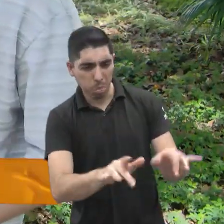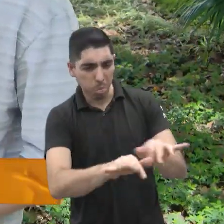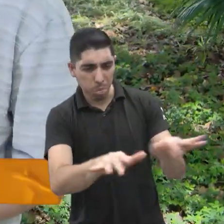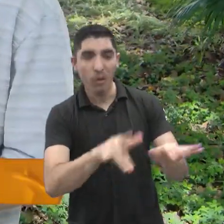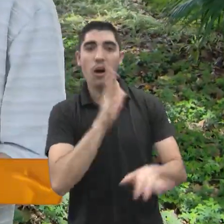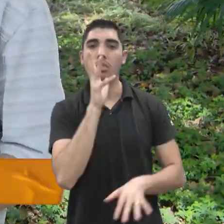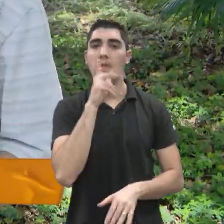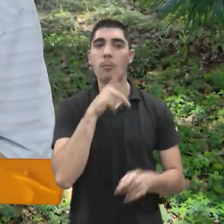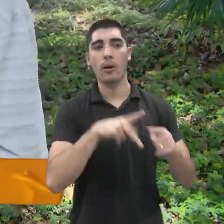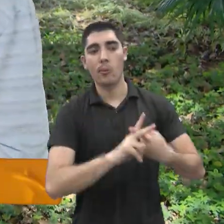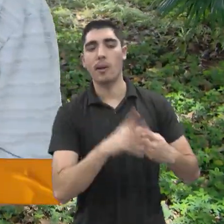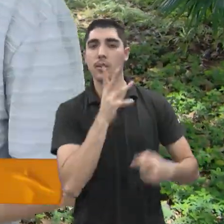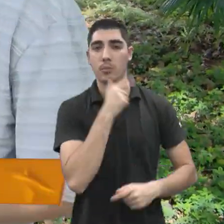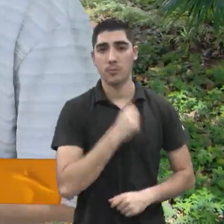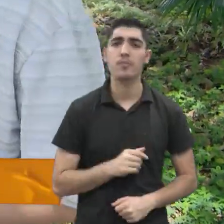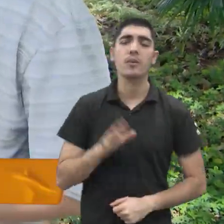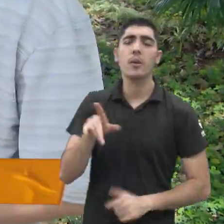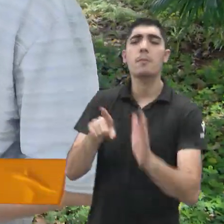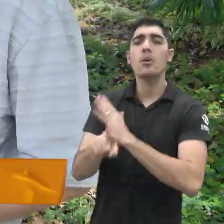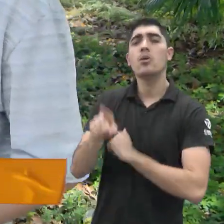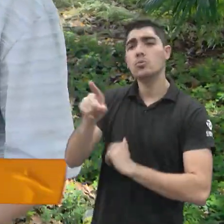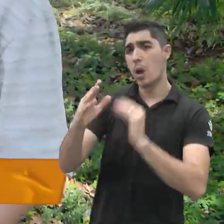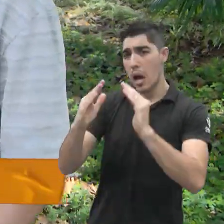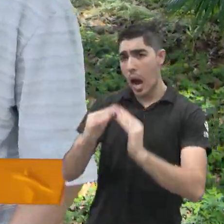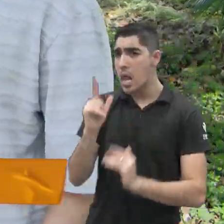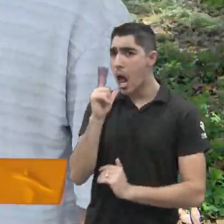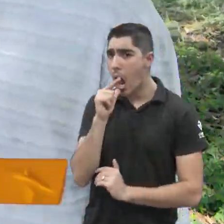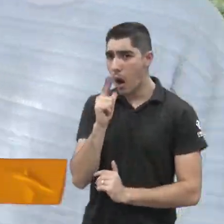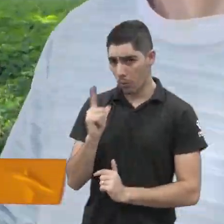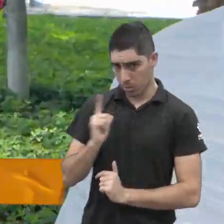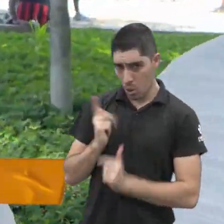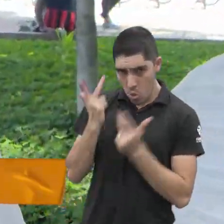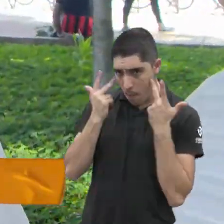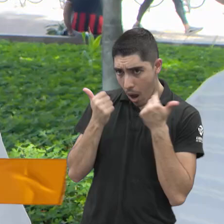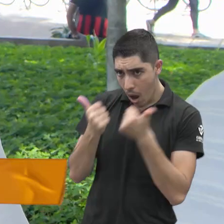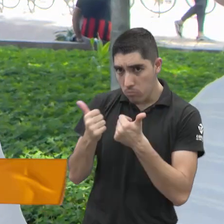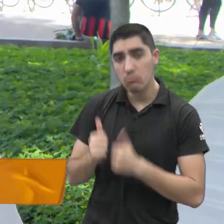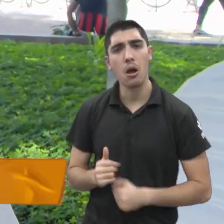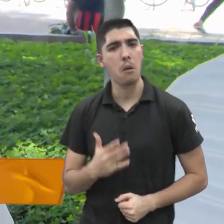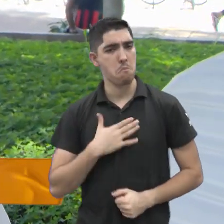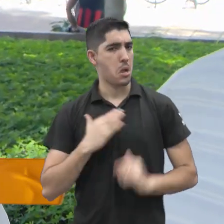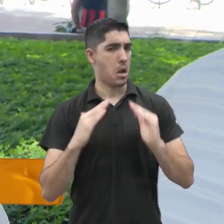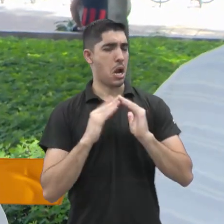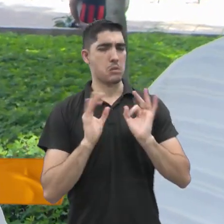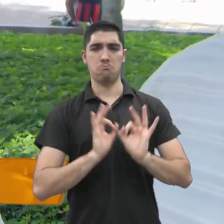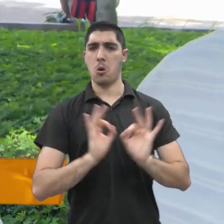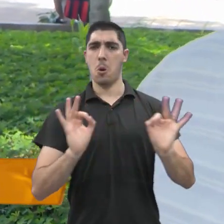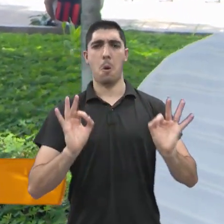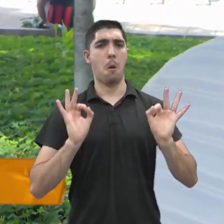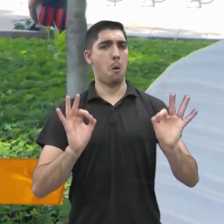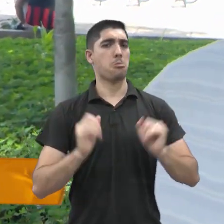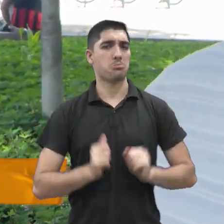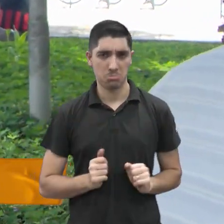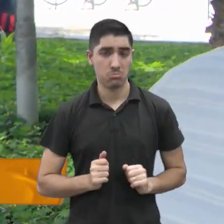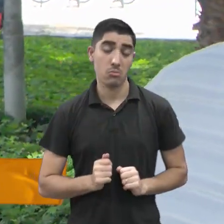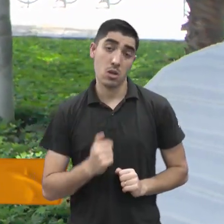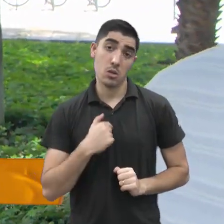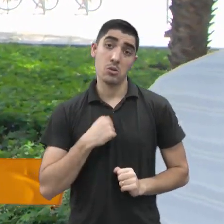coisa, aqui no centro, como que está o fornecimento de água na casa do senhor? Olha, tá excelente. Eu só